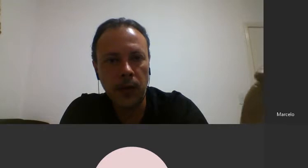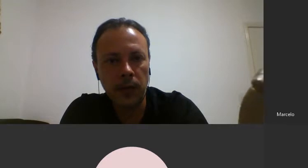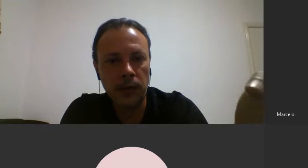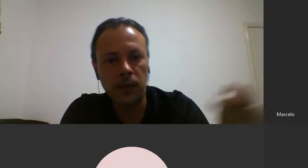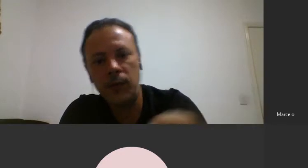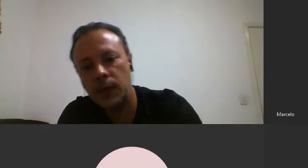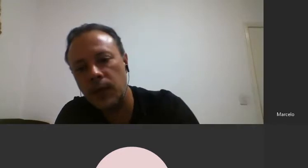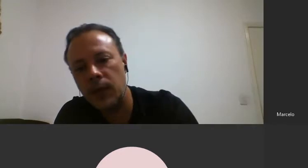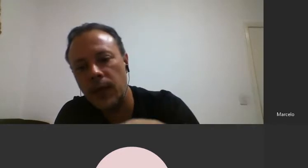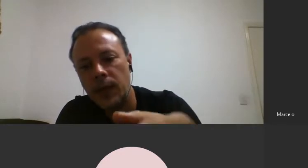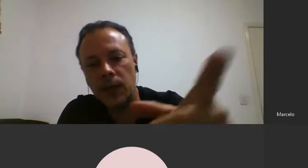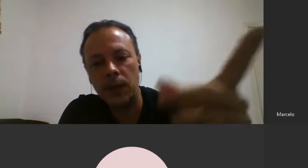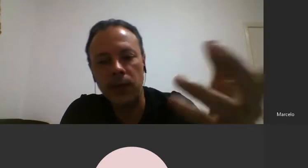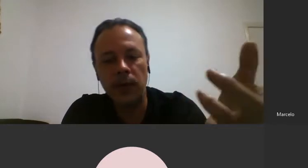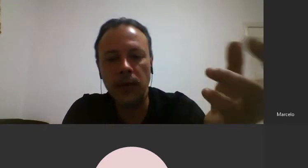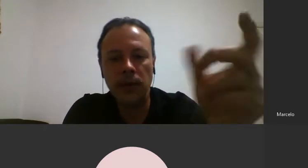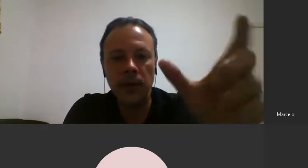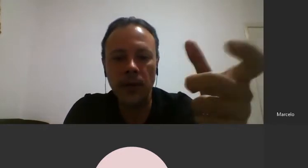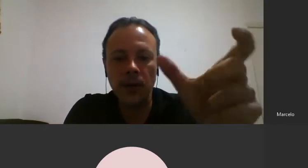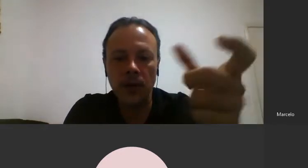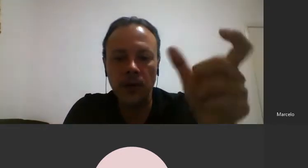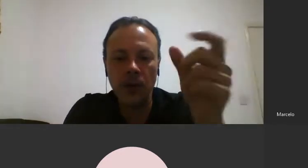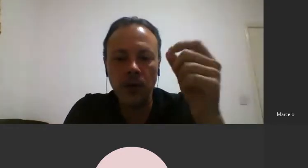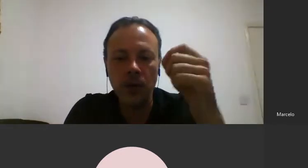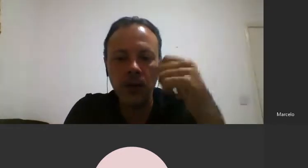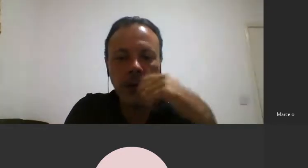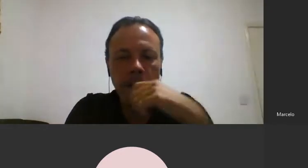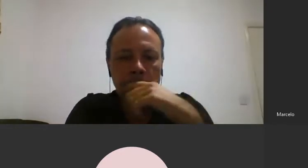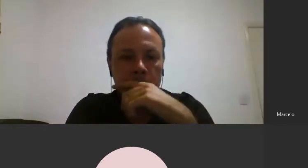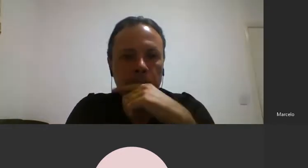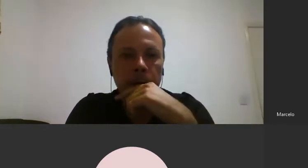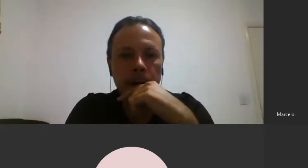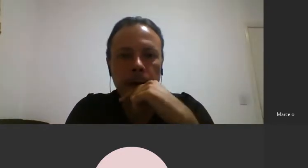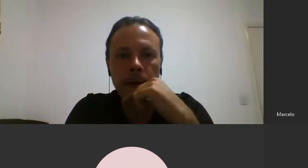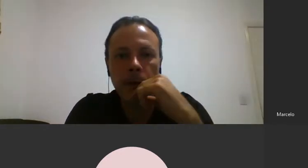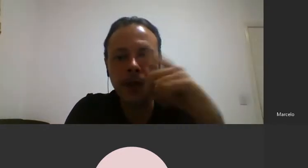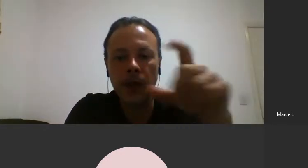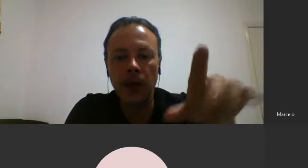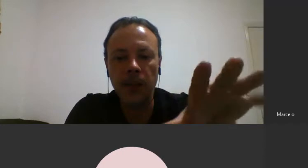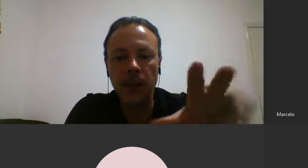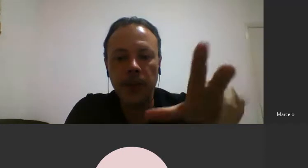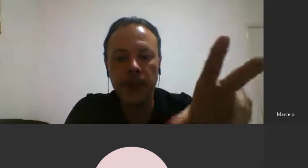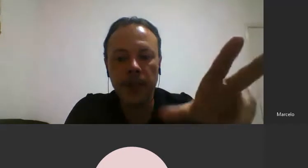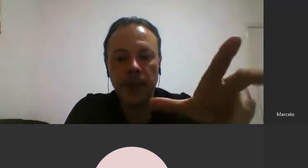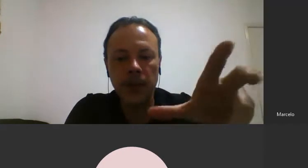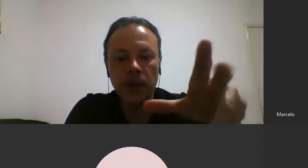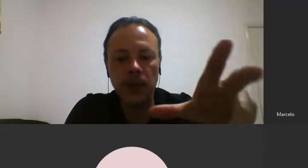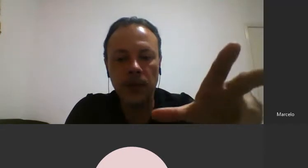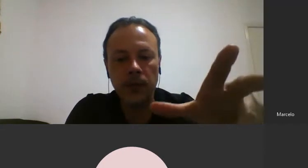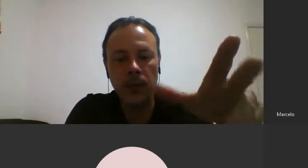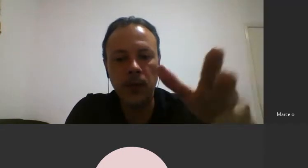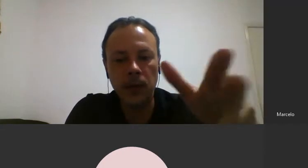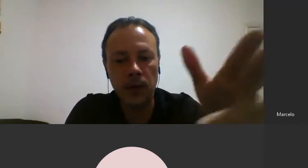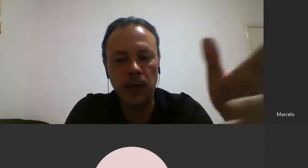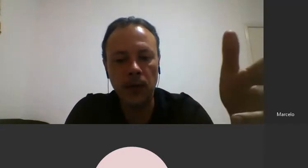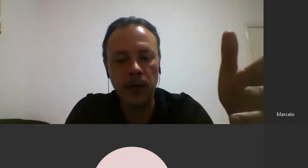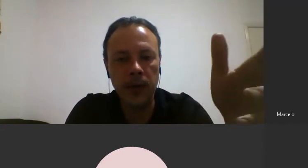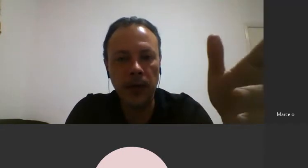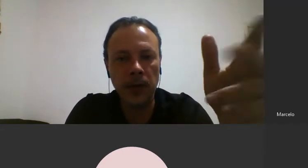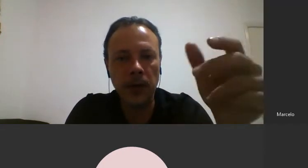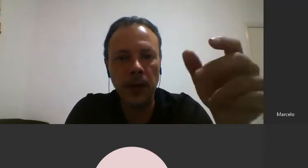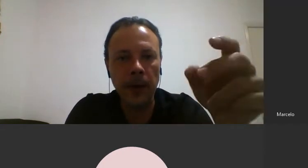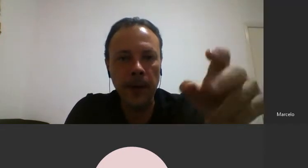só que vocês não têm acesso, então acho que faltou aí eu ter percebido, foi bom a gente